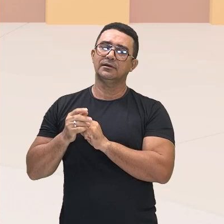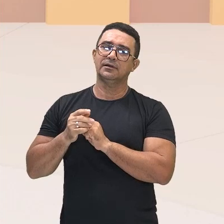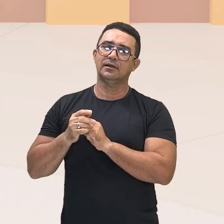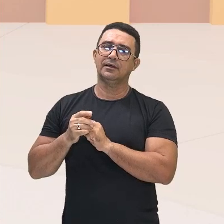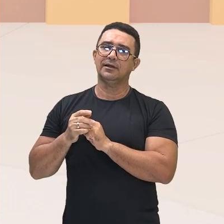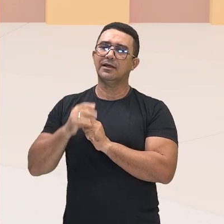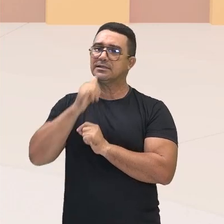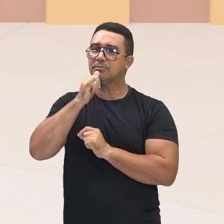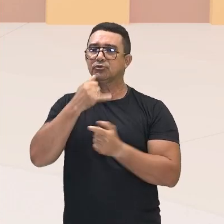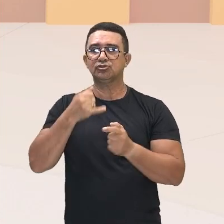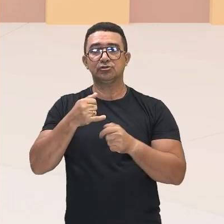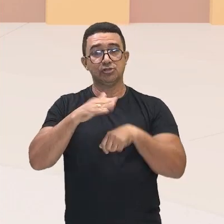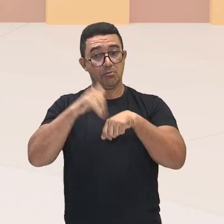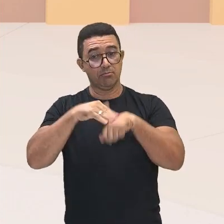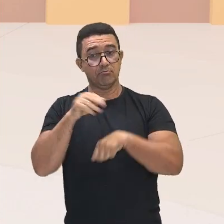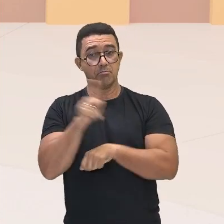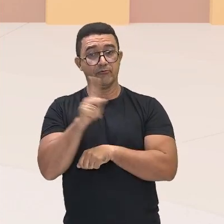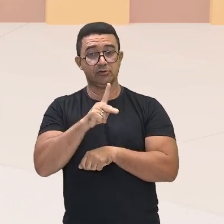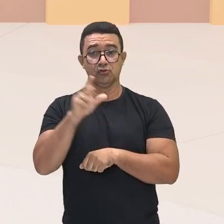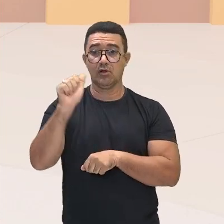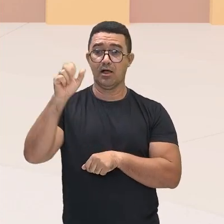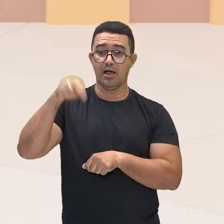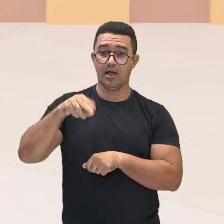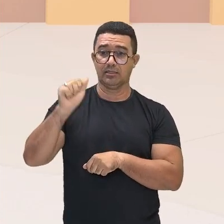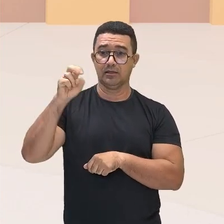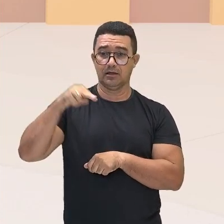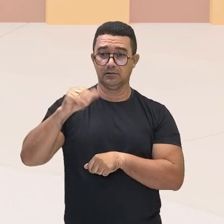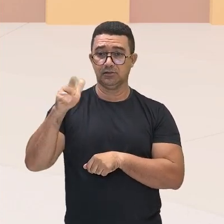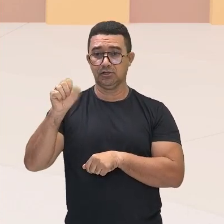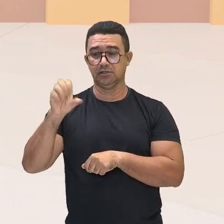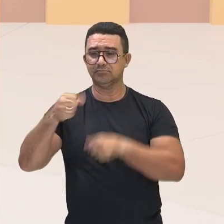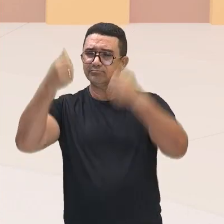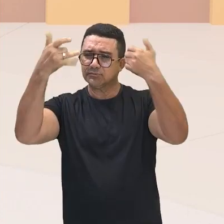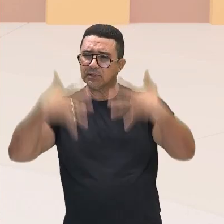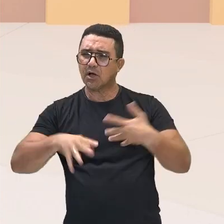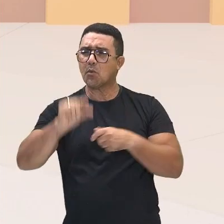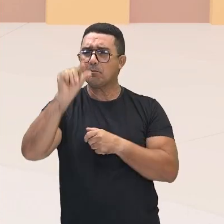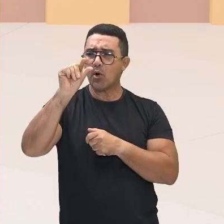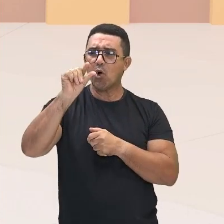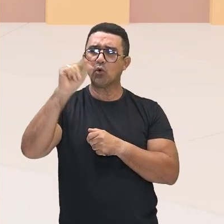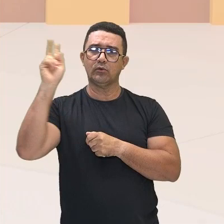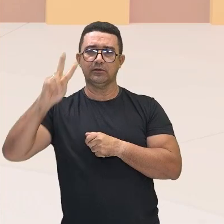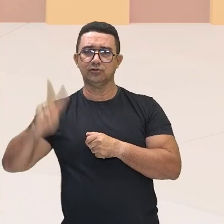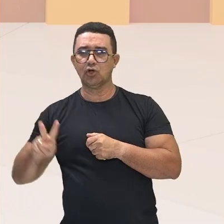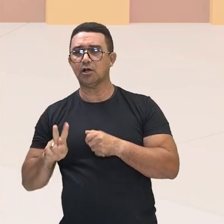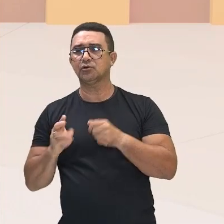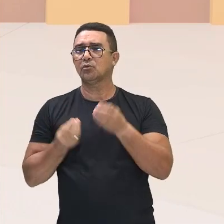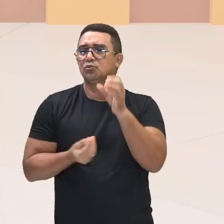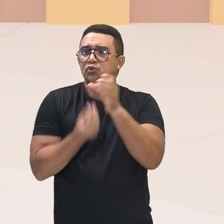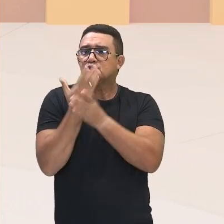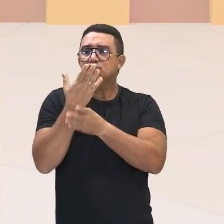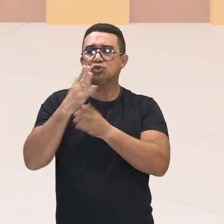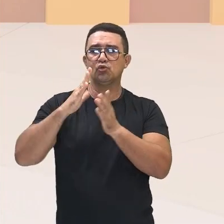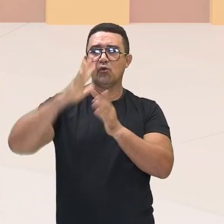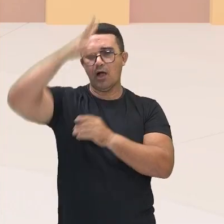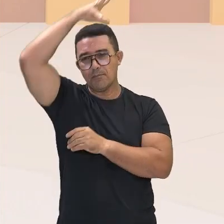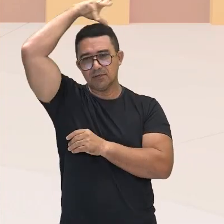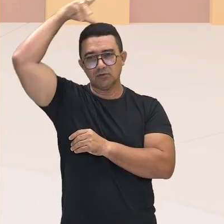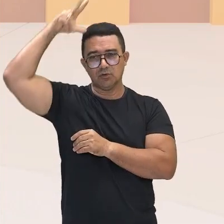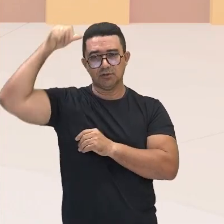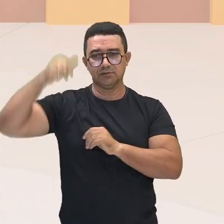Ananias Carvalho, que ele vai falar para a gente um pouquinho dessa história da ocupação da Amazônia e do Amazonas.